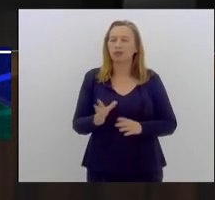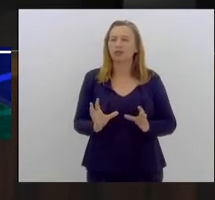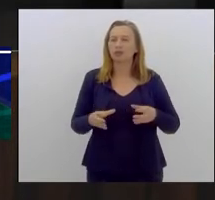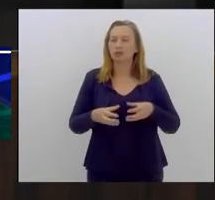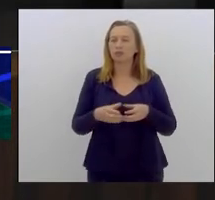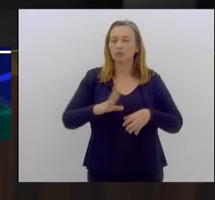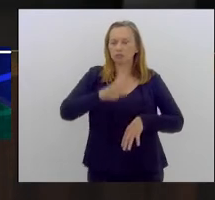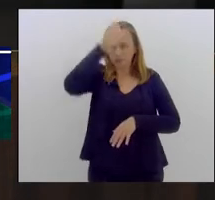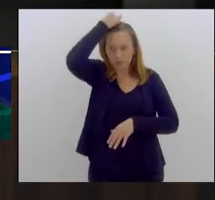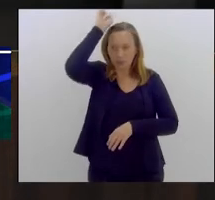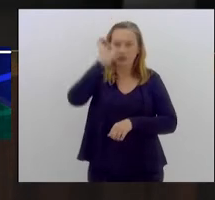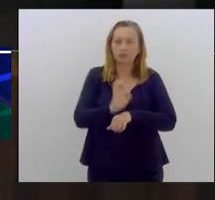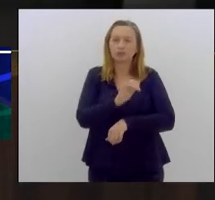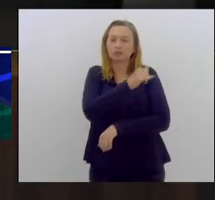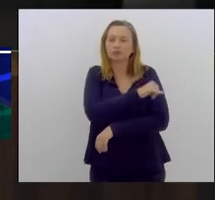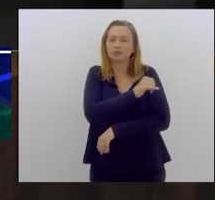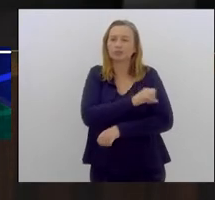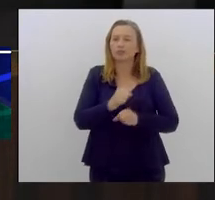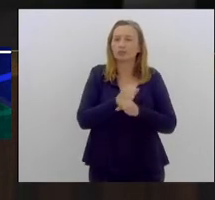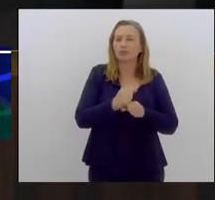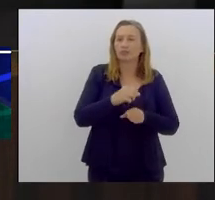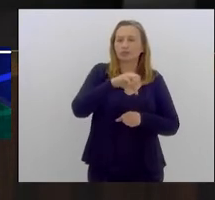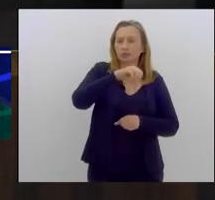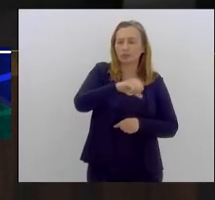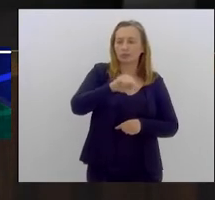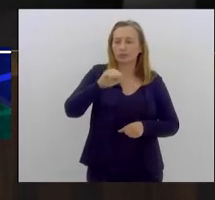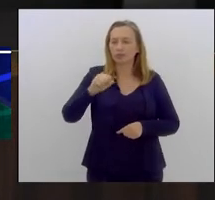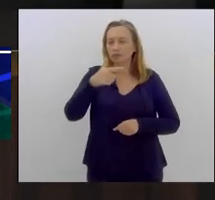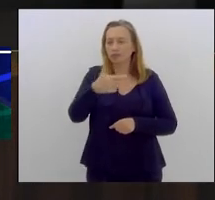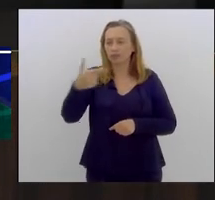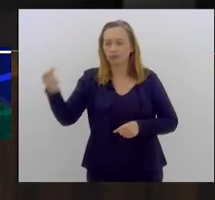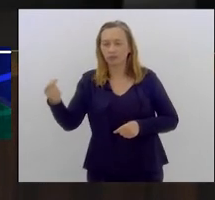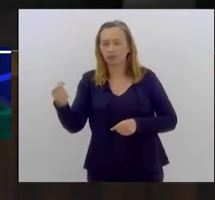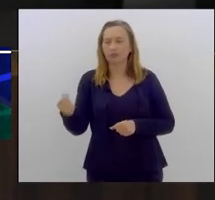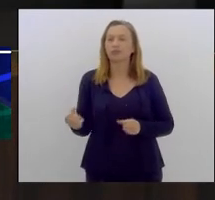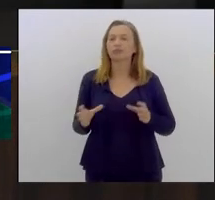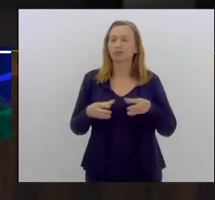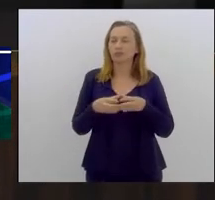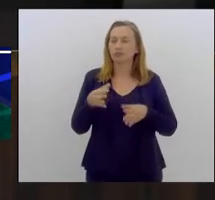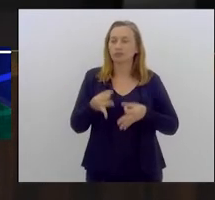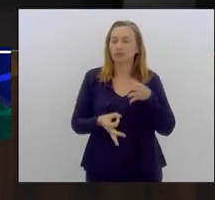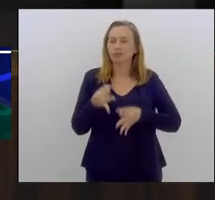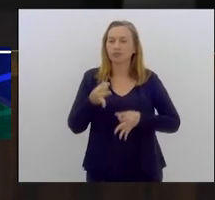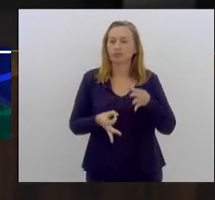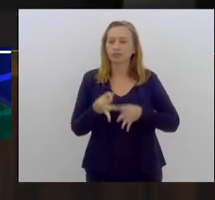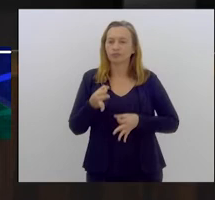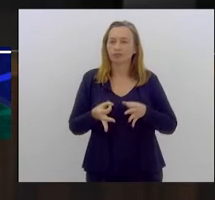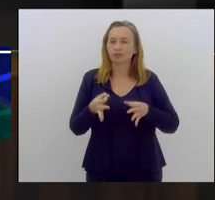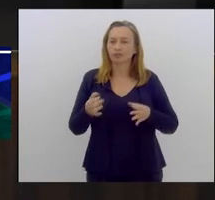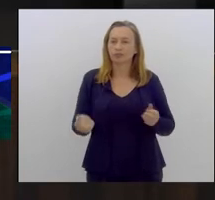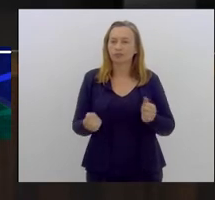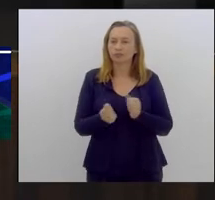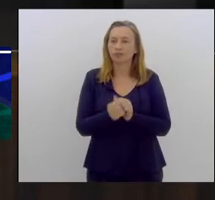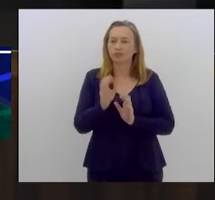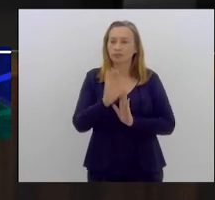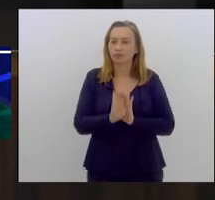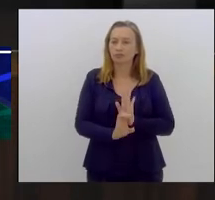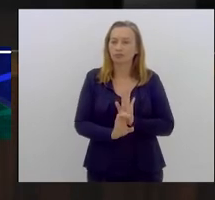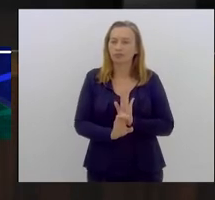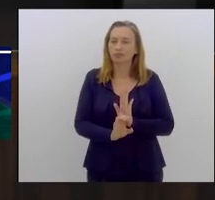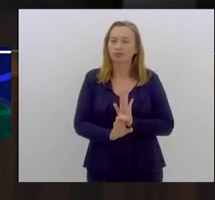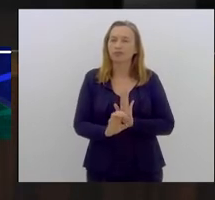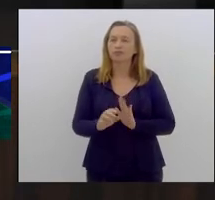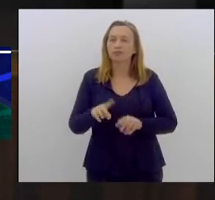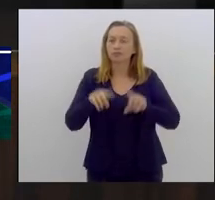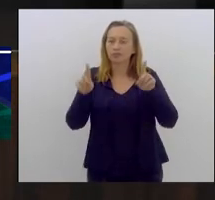Estado do Rio de Janeiro entre os anos de 98 e 2000. Pareceres da Comissão de Constituição e Justiça pela condicionalidade com emendas. De